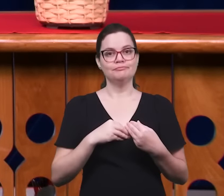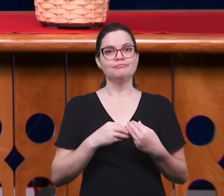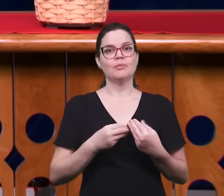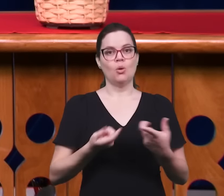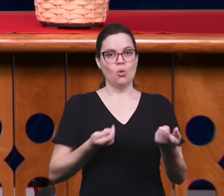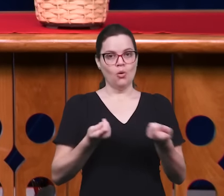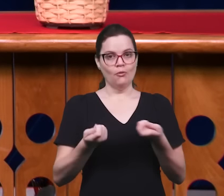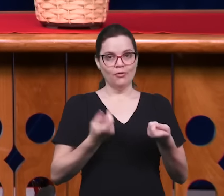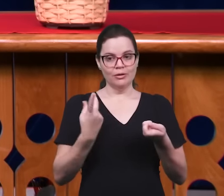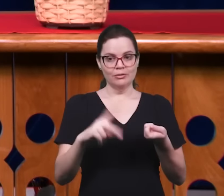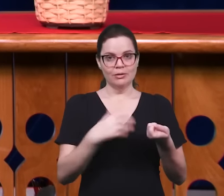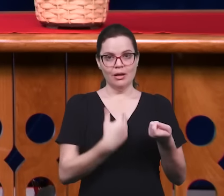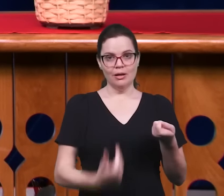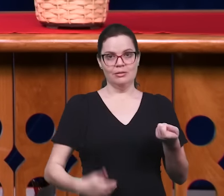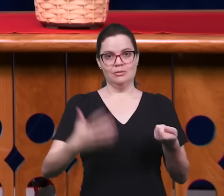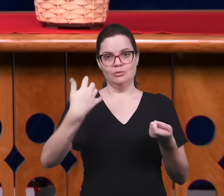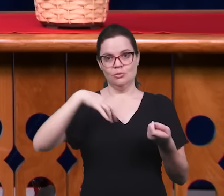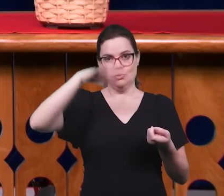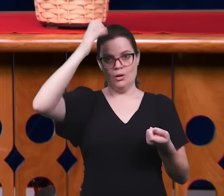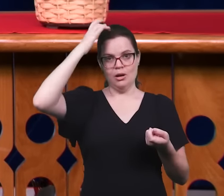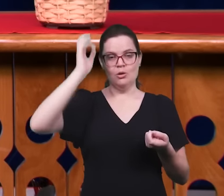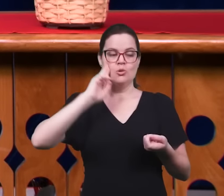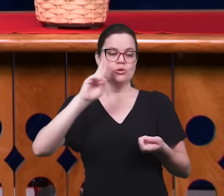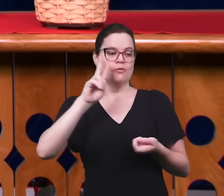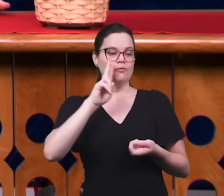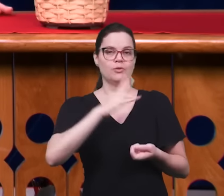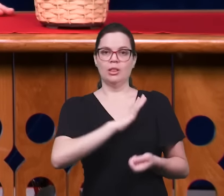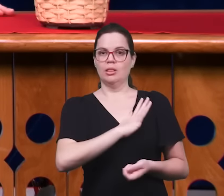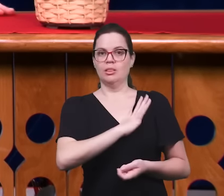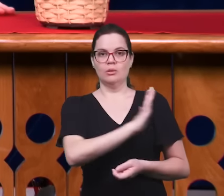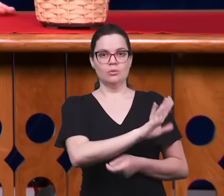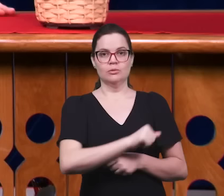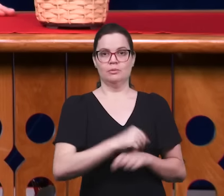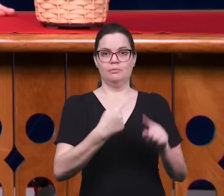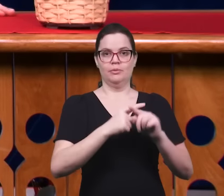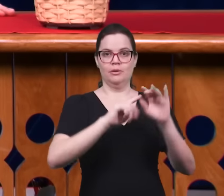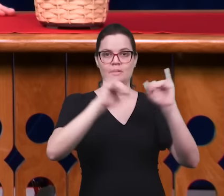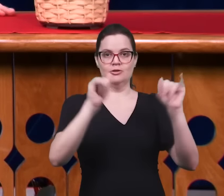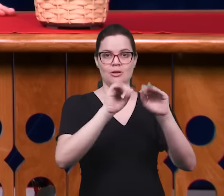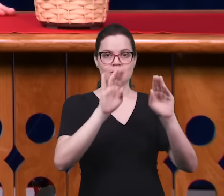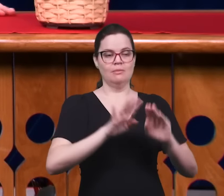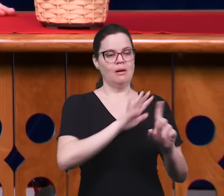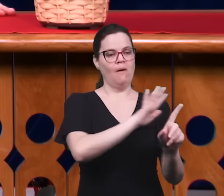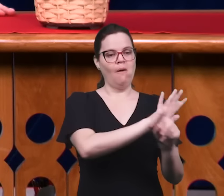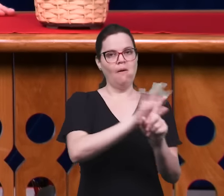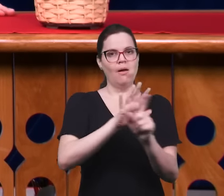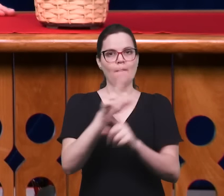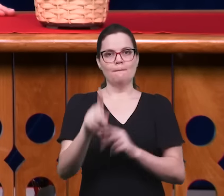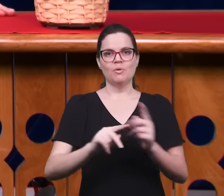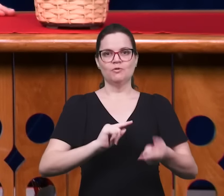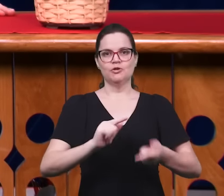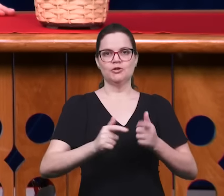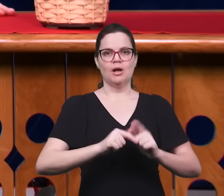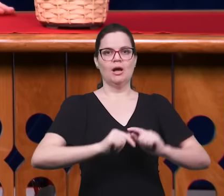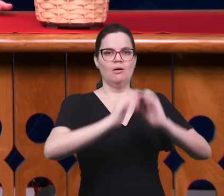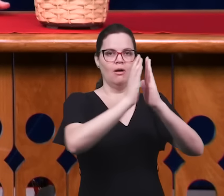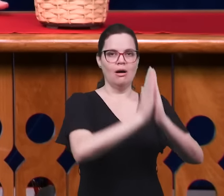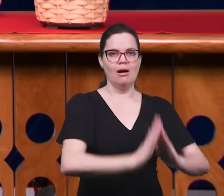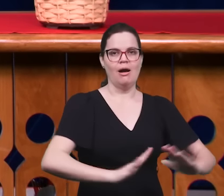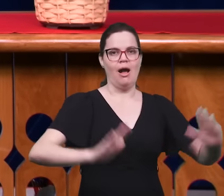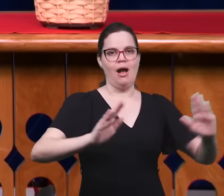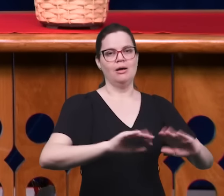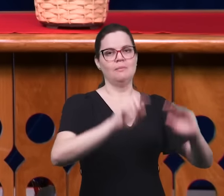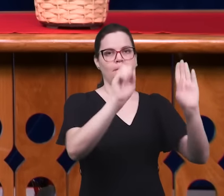reinado foi mal diante dos olhos do Senhor. Levou o povo com Jezabel a adorar Baal. E a palavra fala